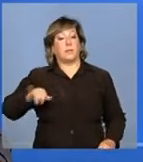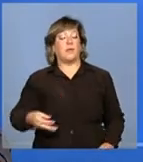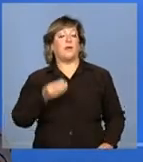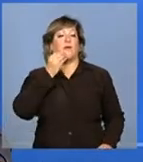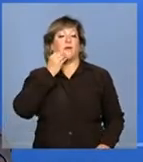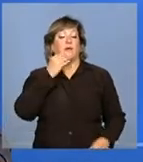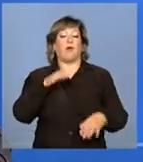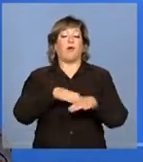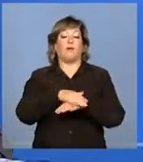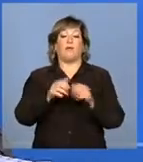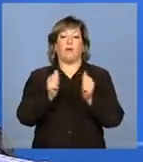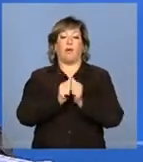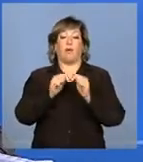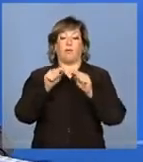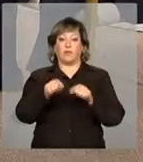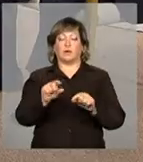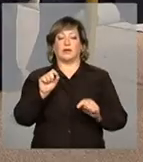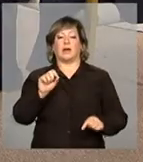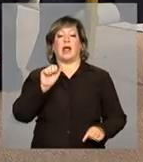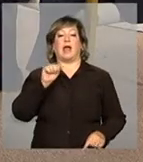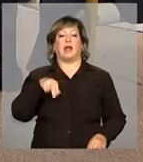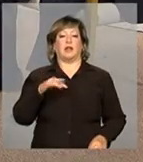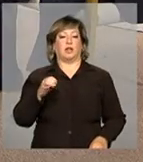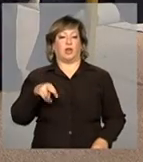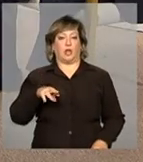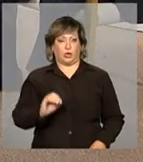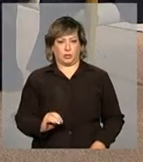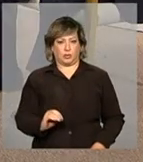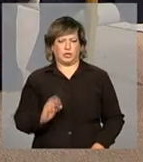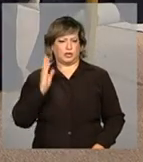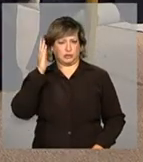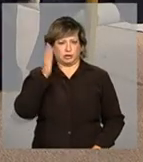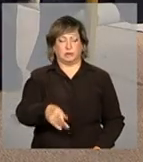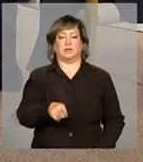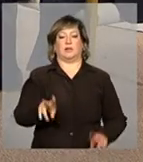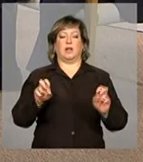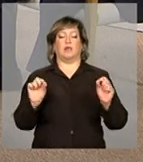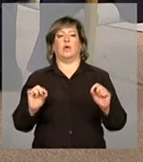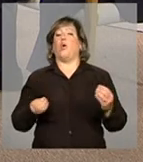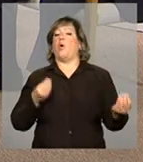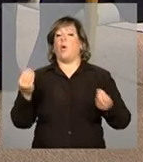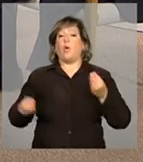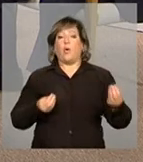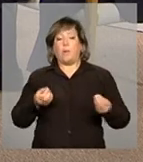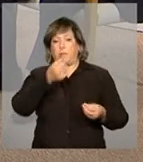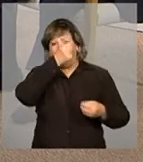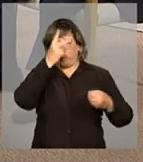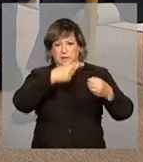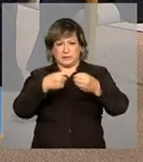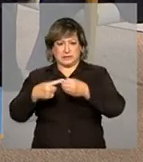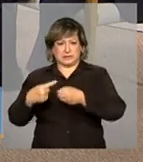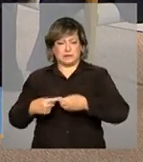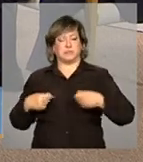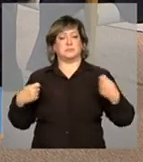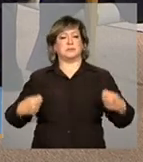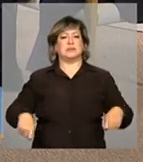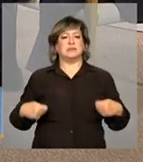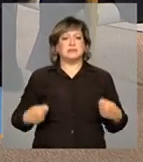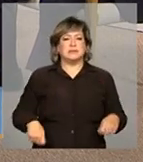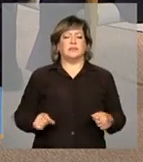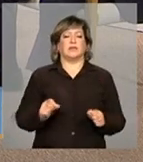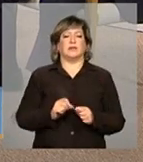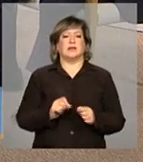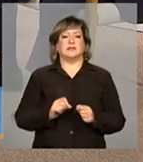falar primeiro com você Antônio vamos direto ao assunto né como é que os municípios devem proceder para traduzir